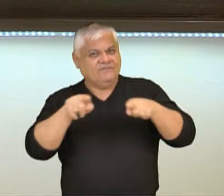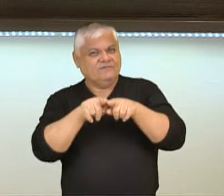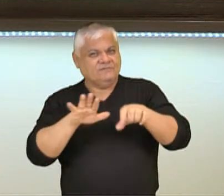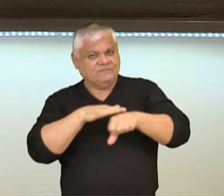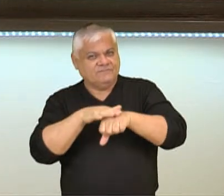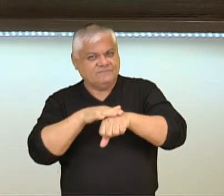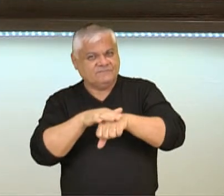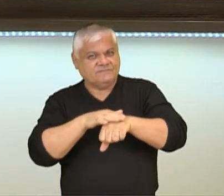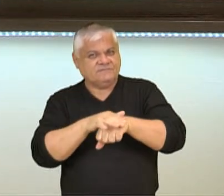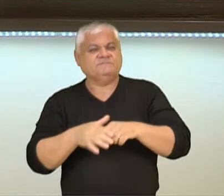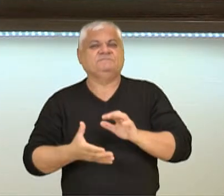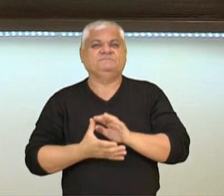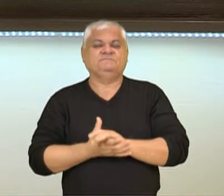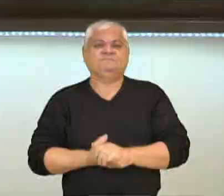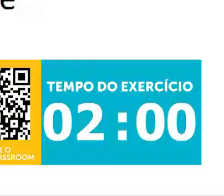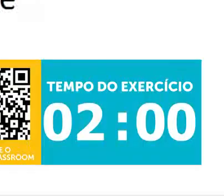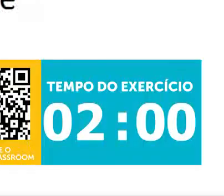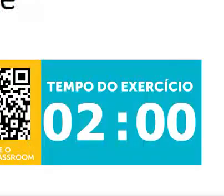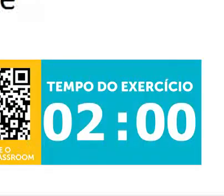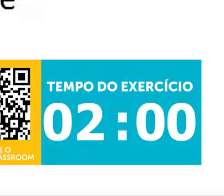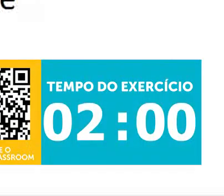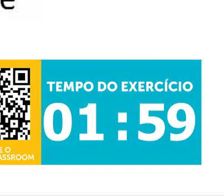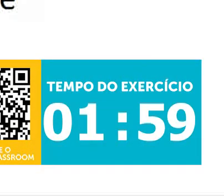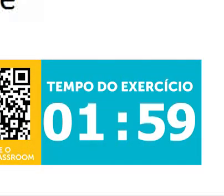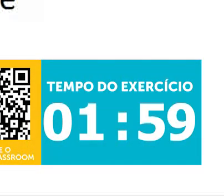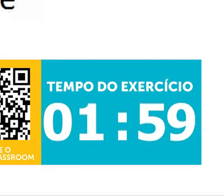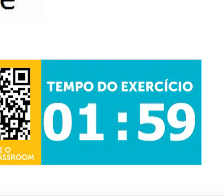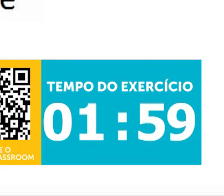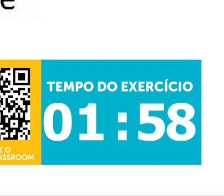com vocês o nosso gabarito.